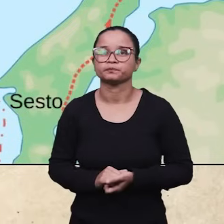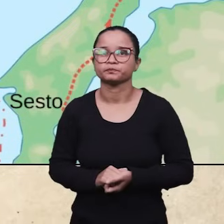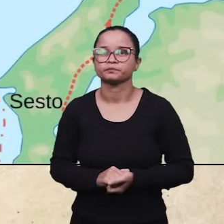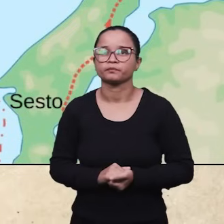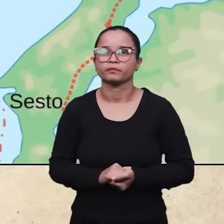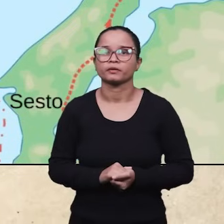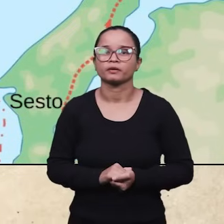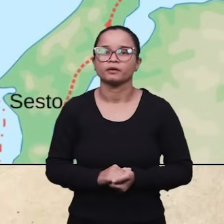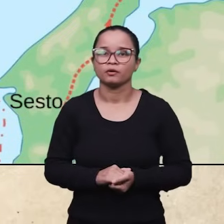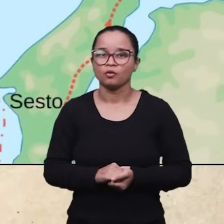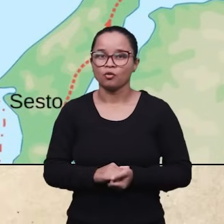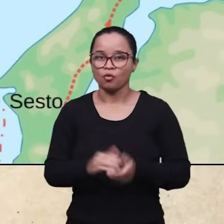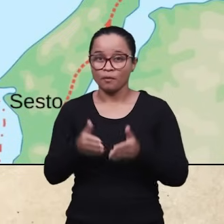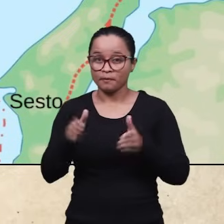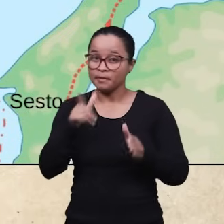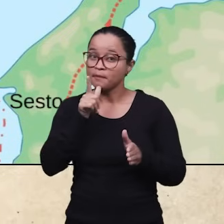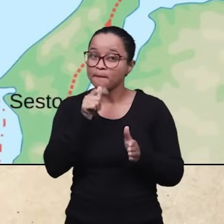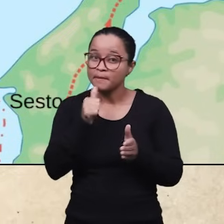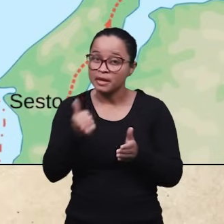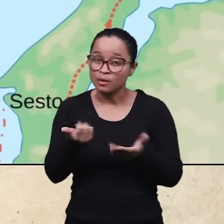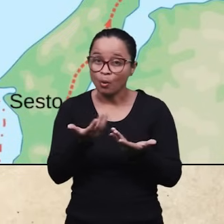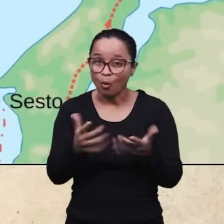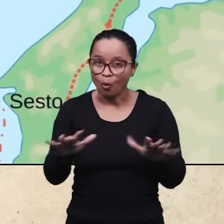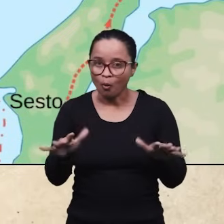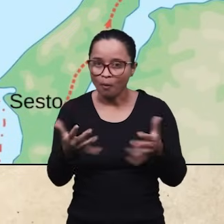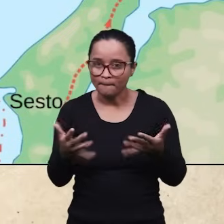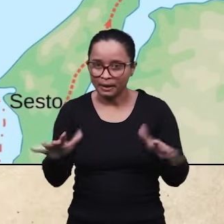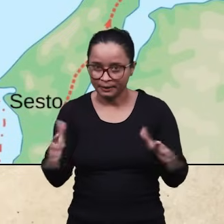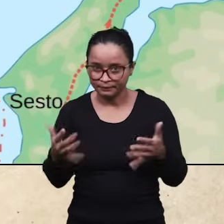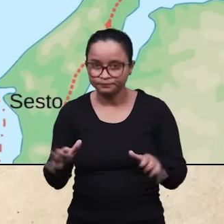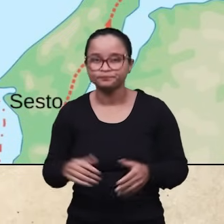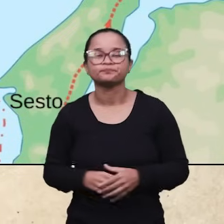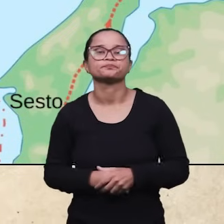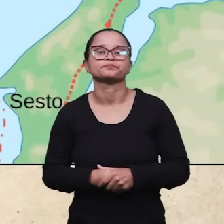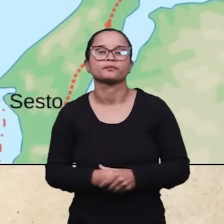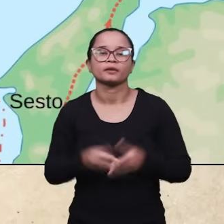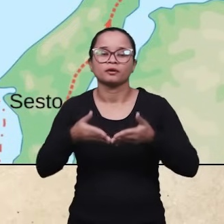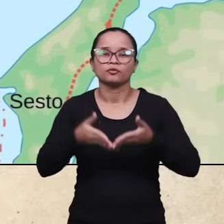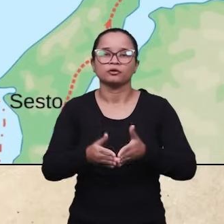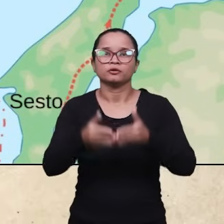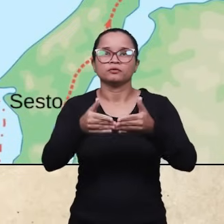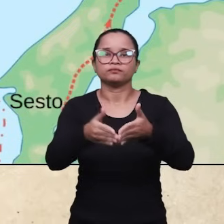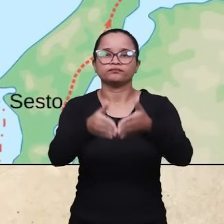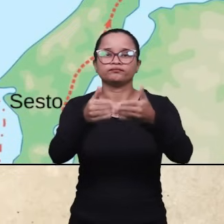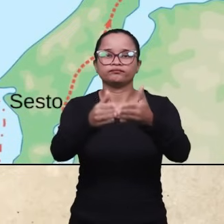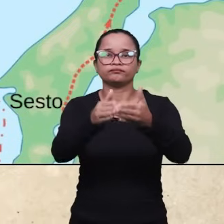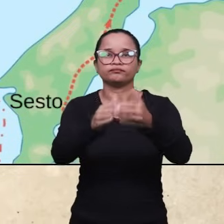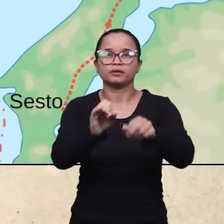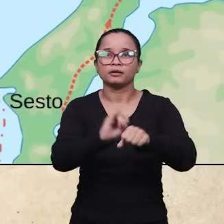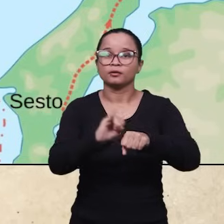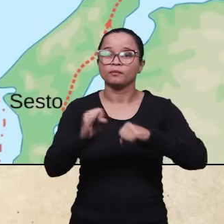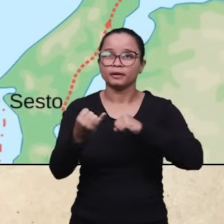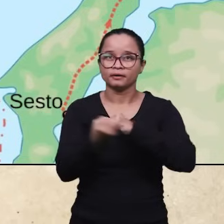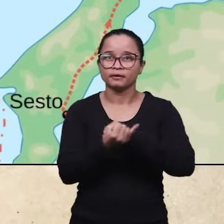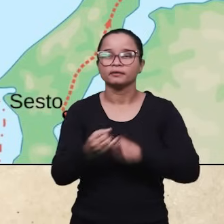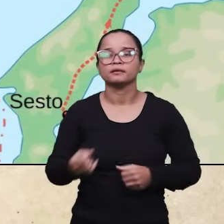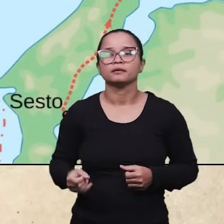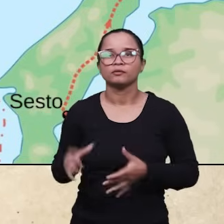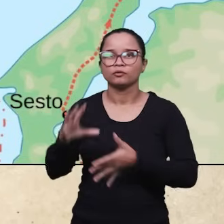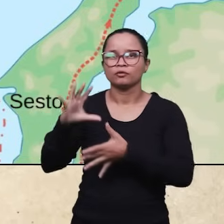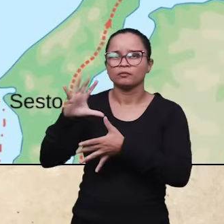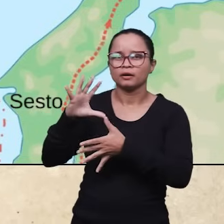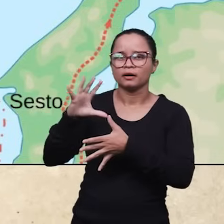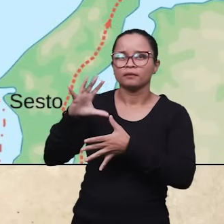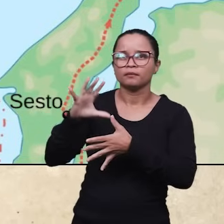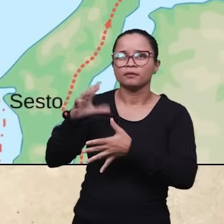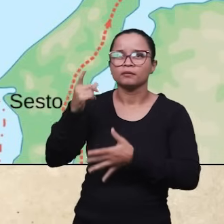por via marítima, navegaram até uma ilha chamada Samotrácia. Nosso mapa aqui